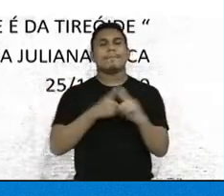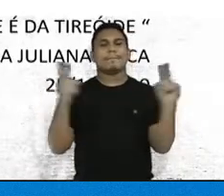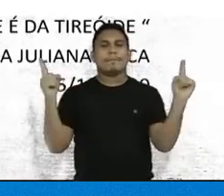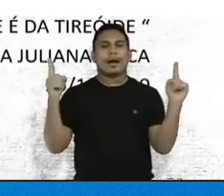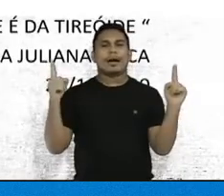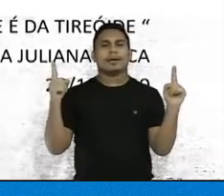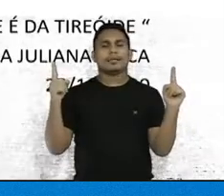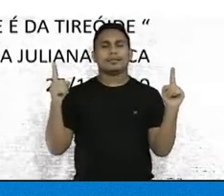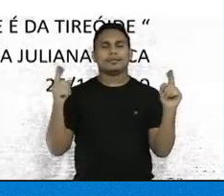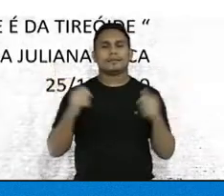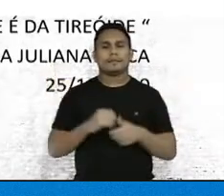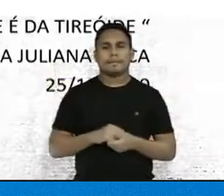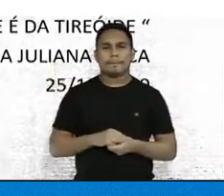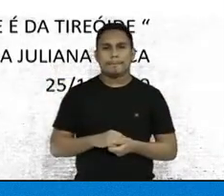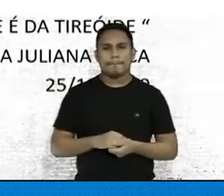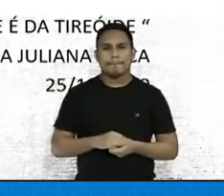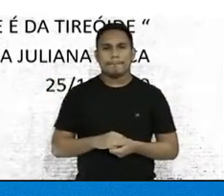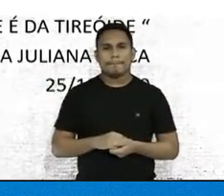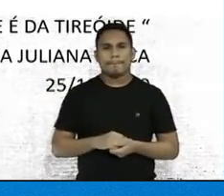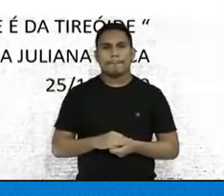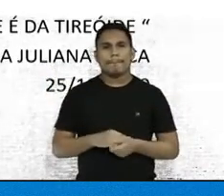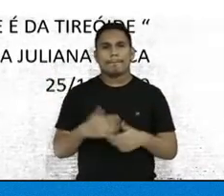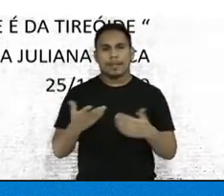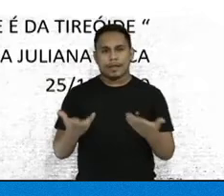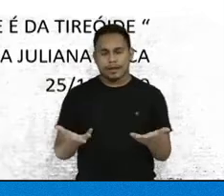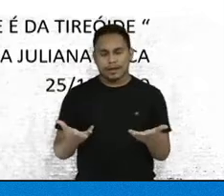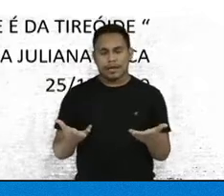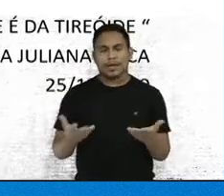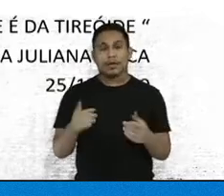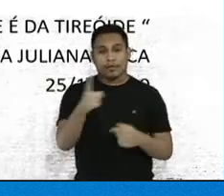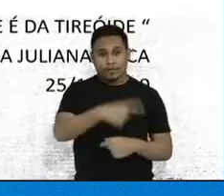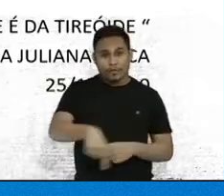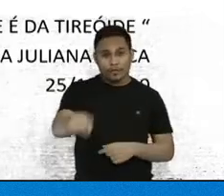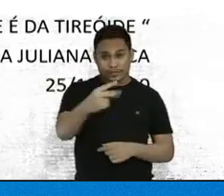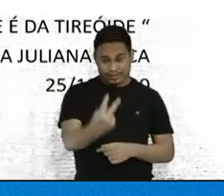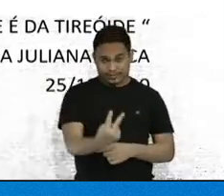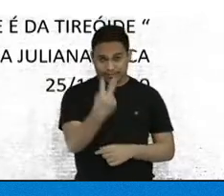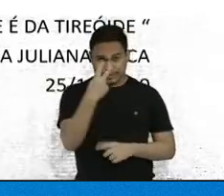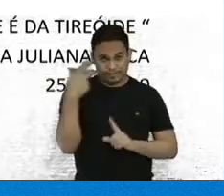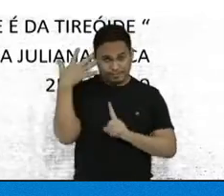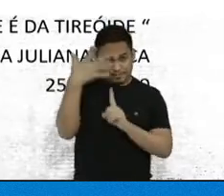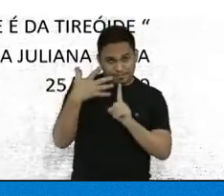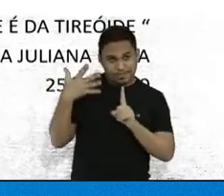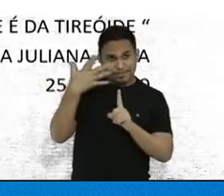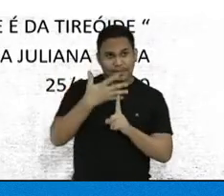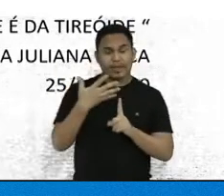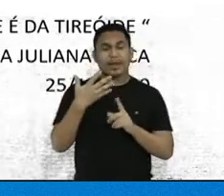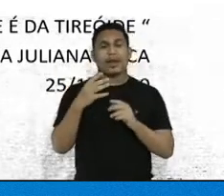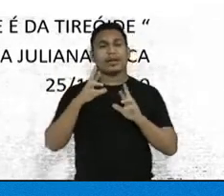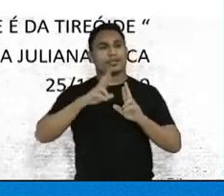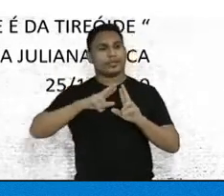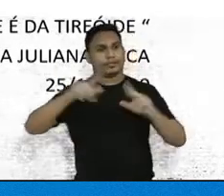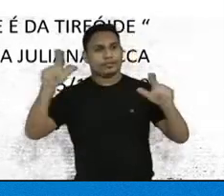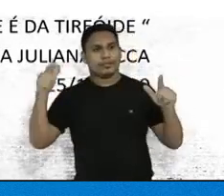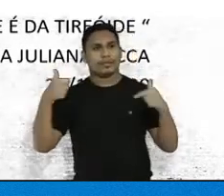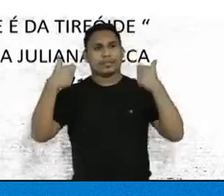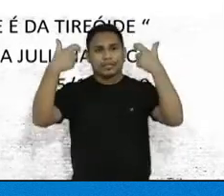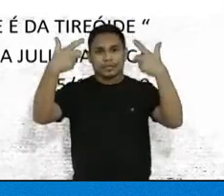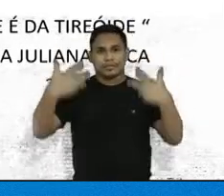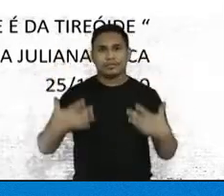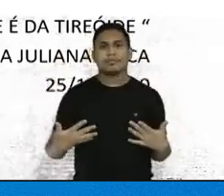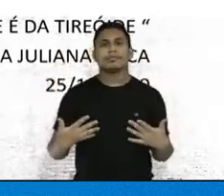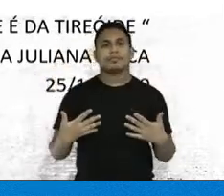tá? Como vocês viram, é uma forma bastante diferente, deixa eu olhar um pouquinho para cá, é uma